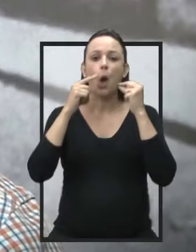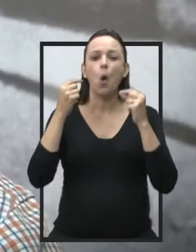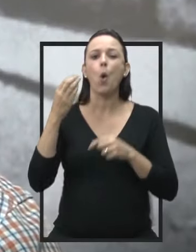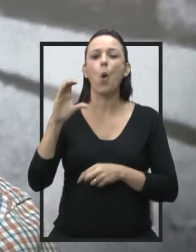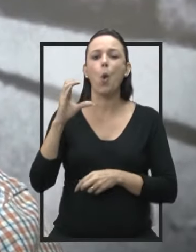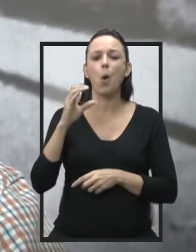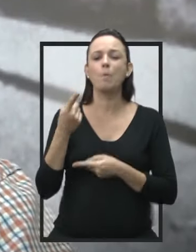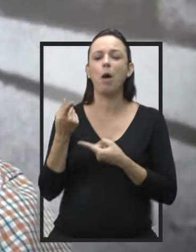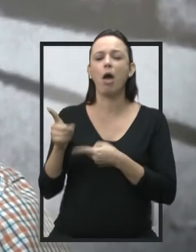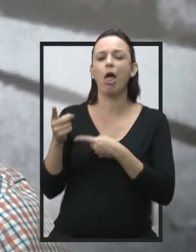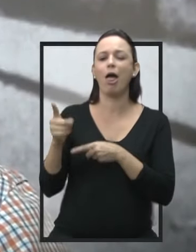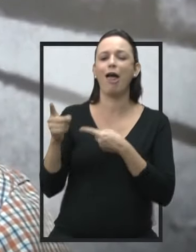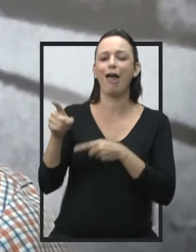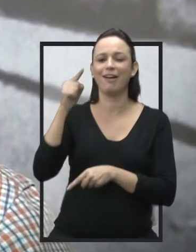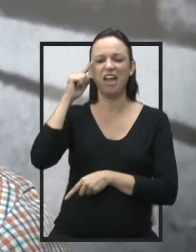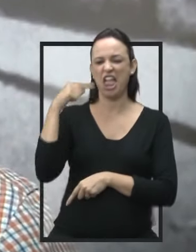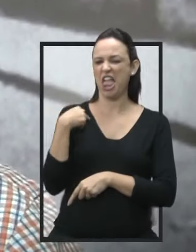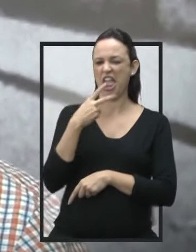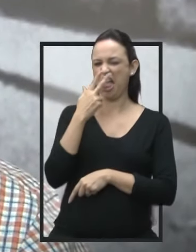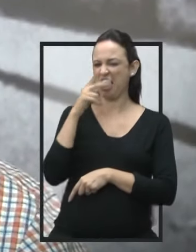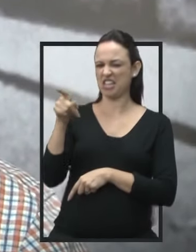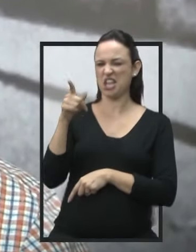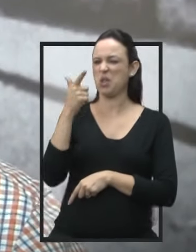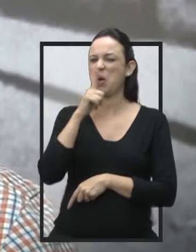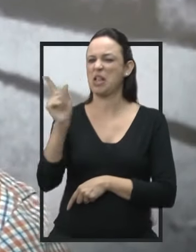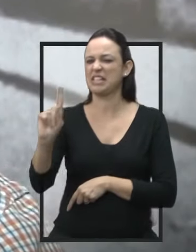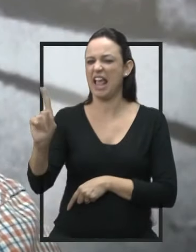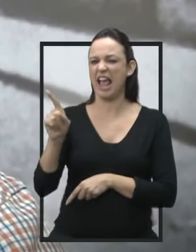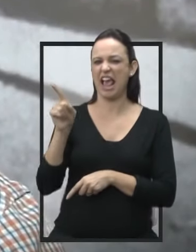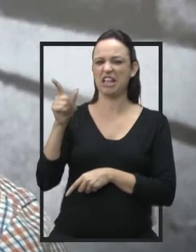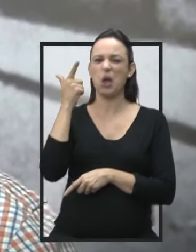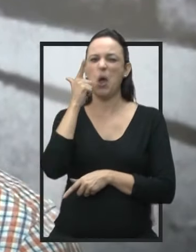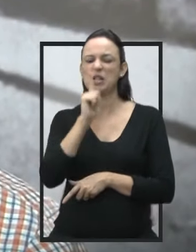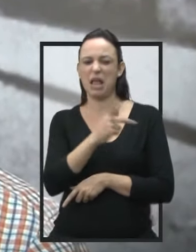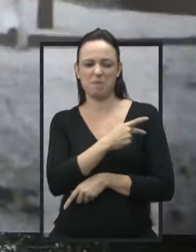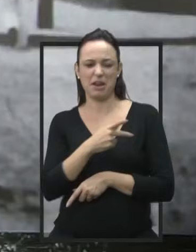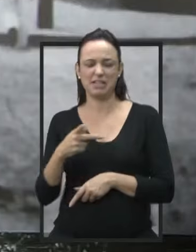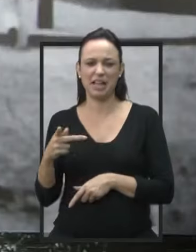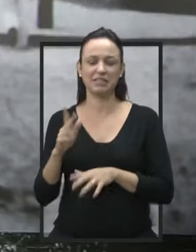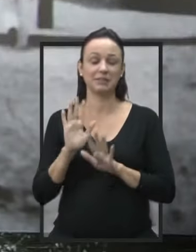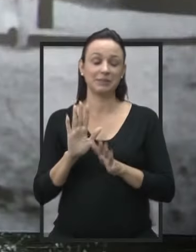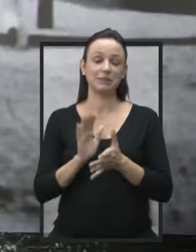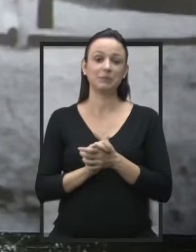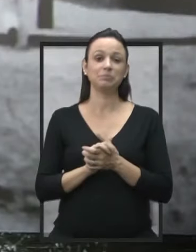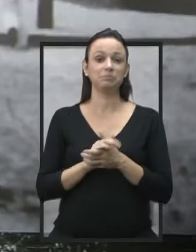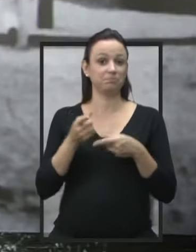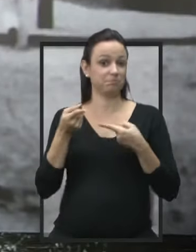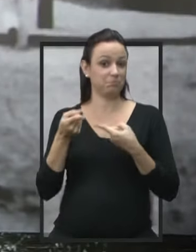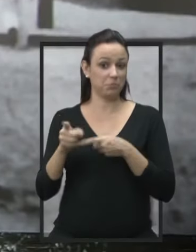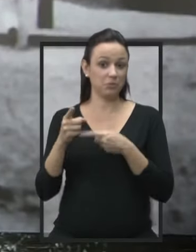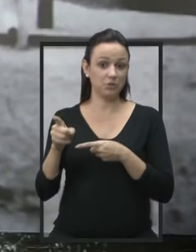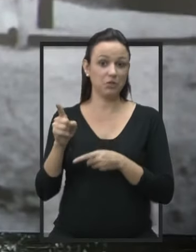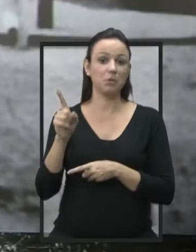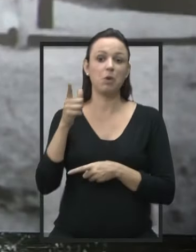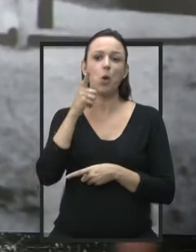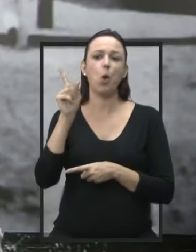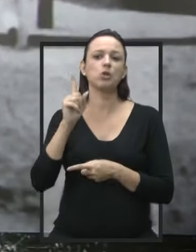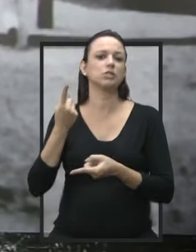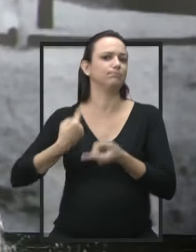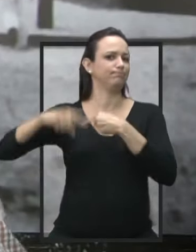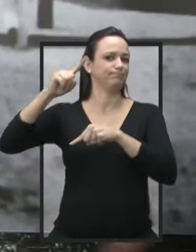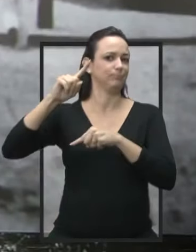parece que provocaram o Zezinho. Ah, duvido que você assume o 15. Alguns dizem que o provocaram para ele não